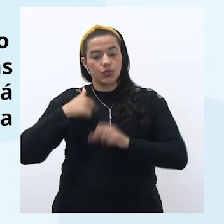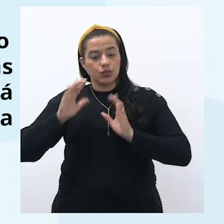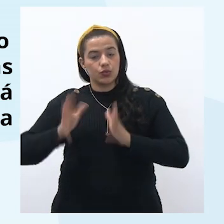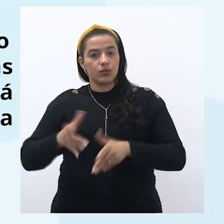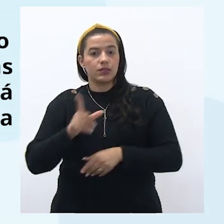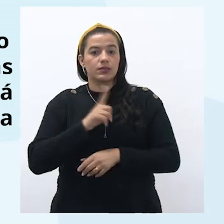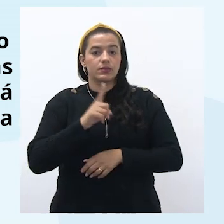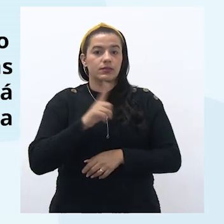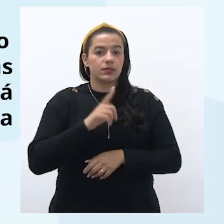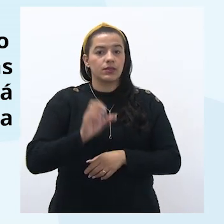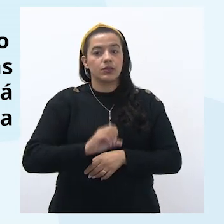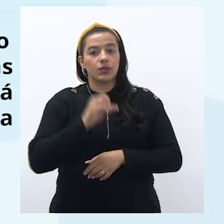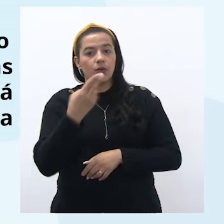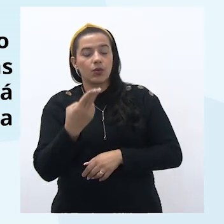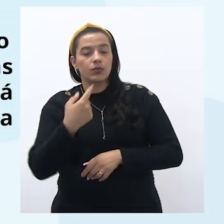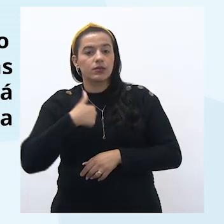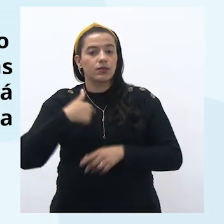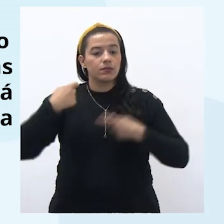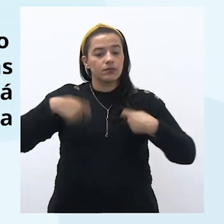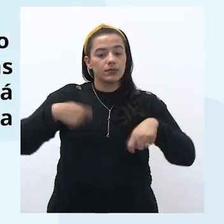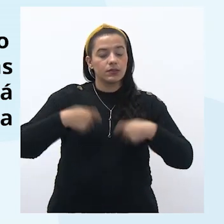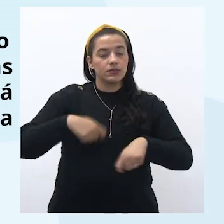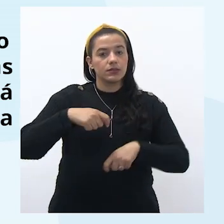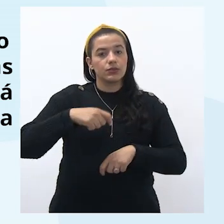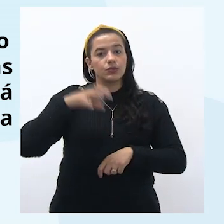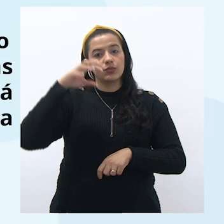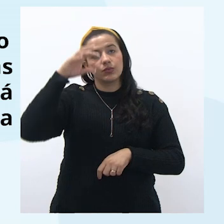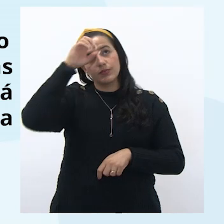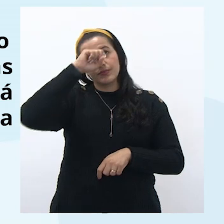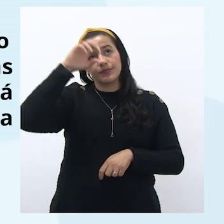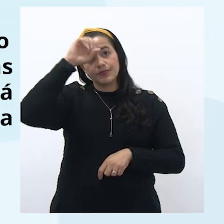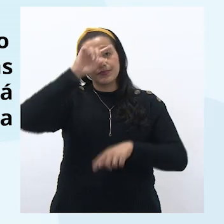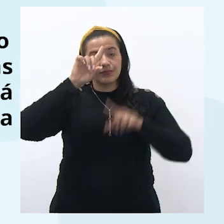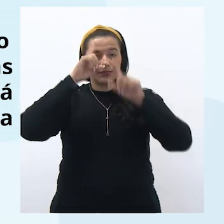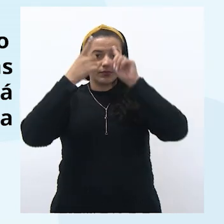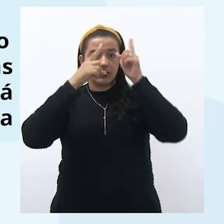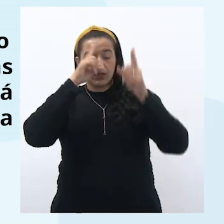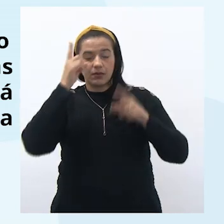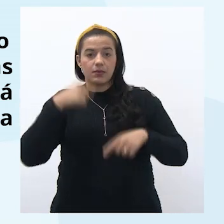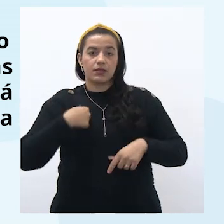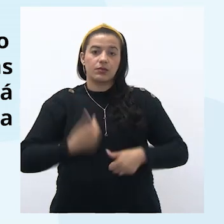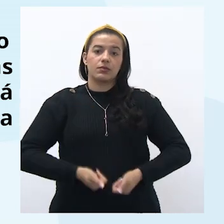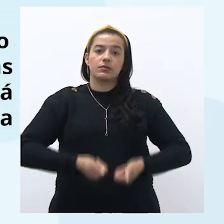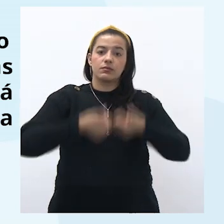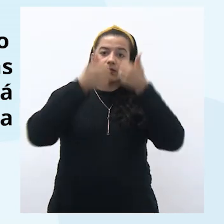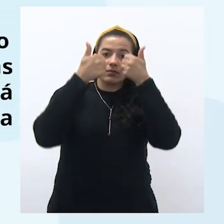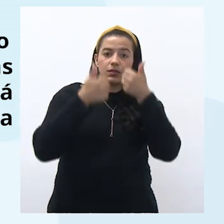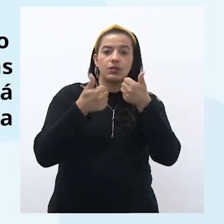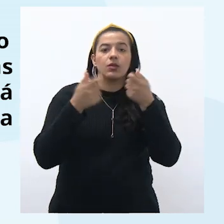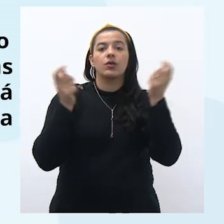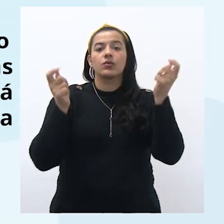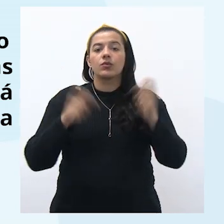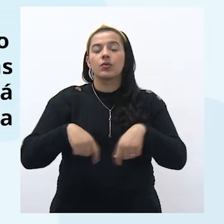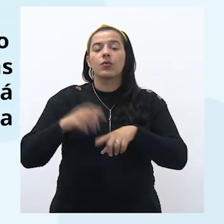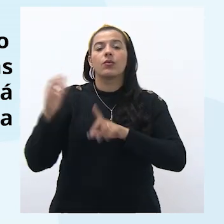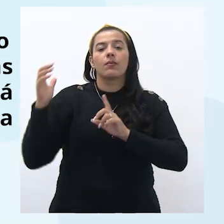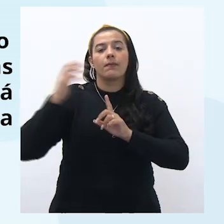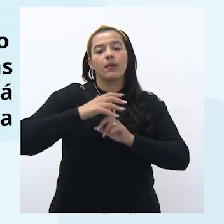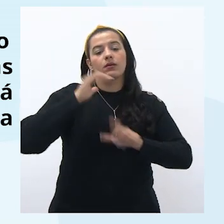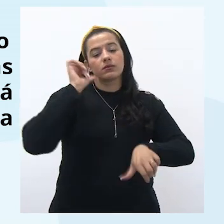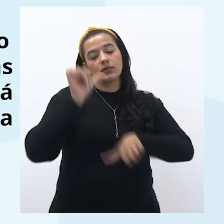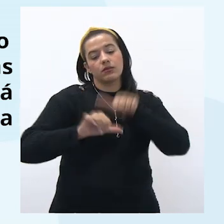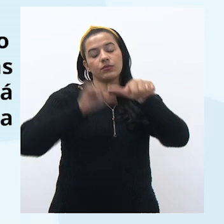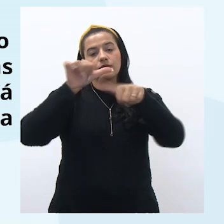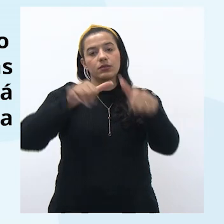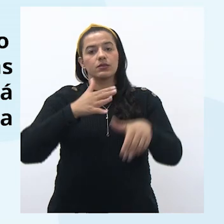tenho ou que eu vou precisar criar para que eu possa lidar melhor com o impacto dessa mudança na